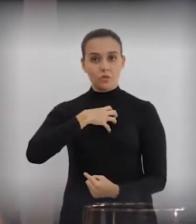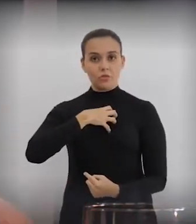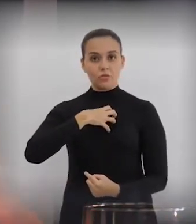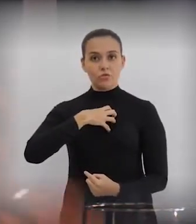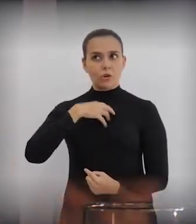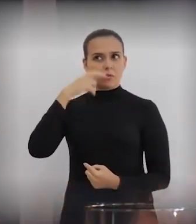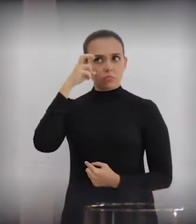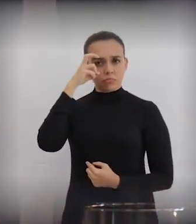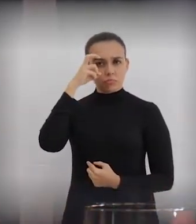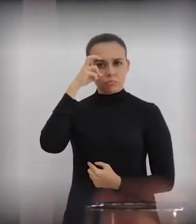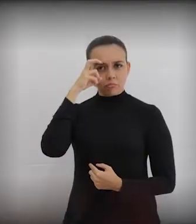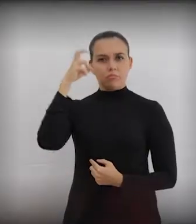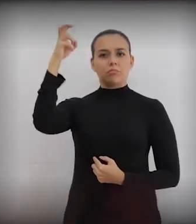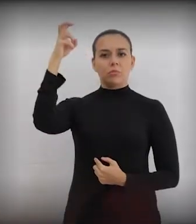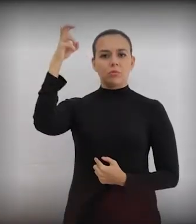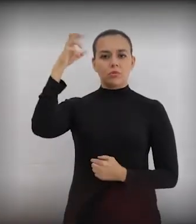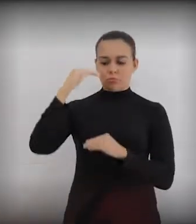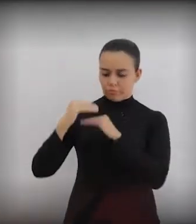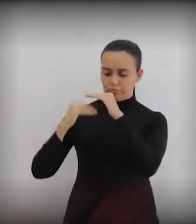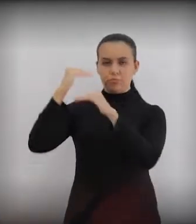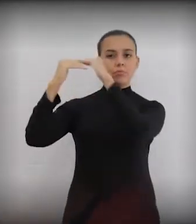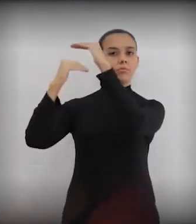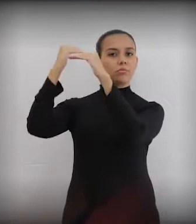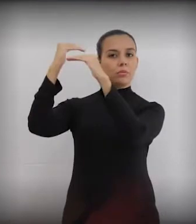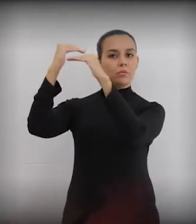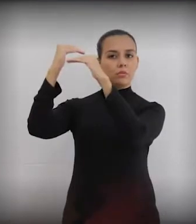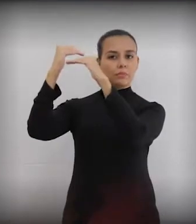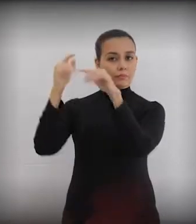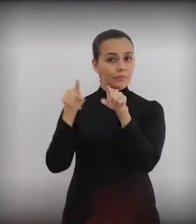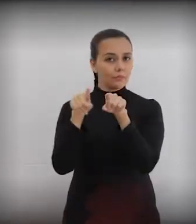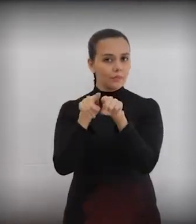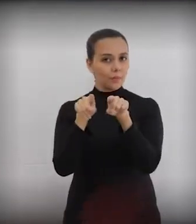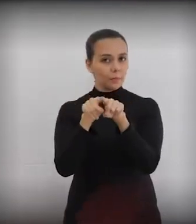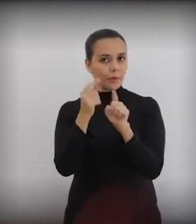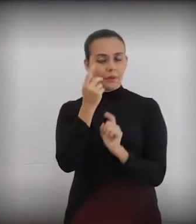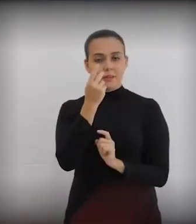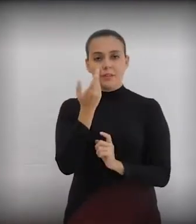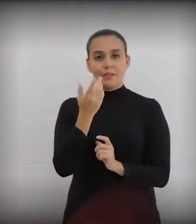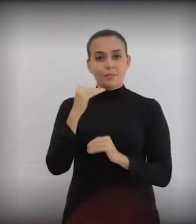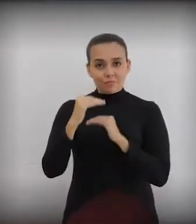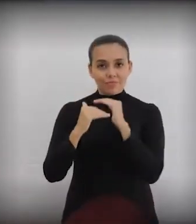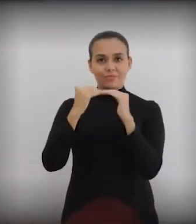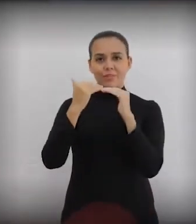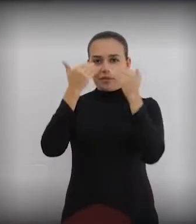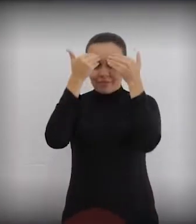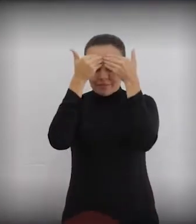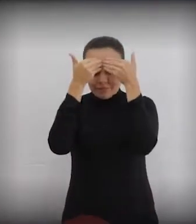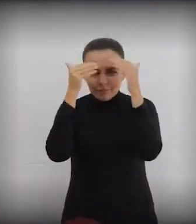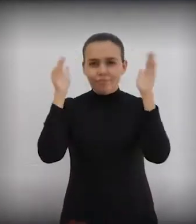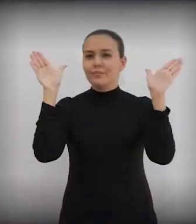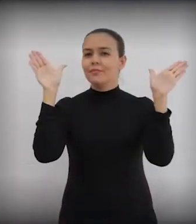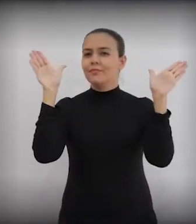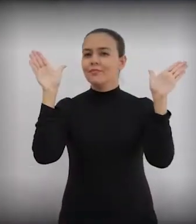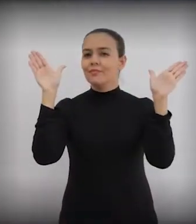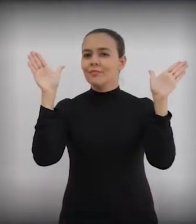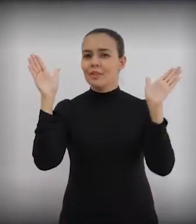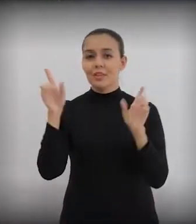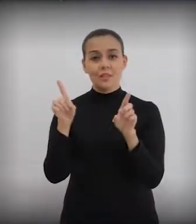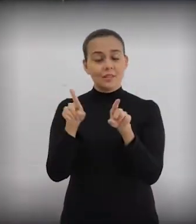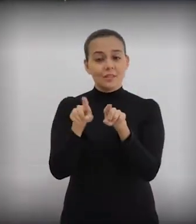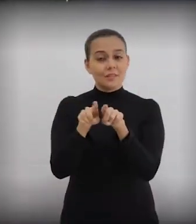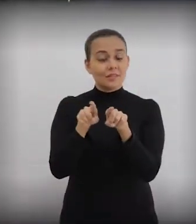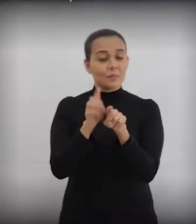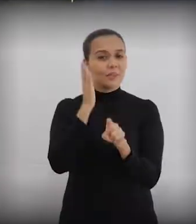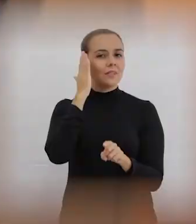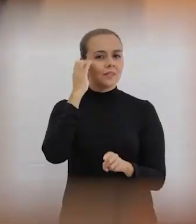se tornar mais inteligente, se tornar uma pessoa mais descolada, se tornar uma pessoa que sabe lidar